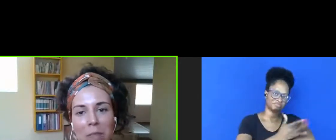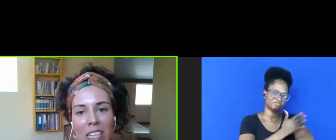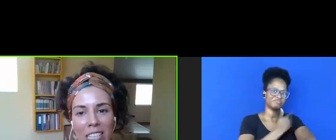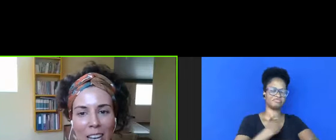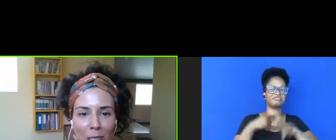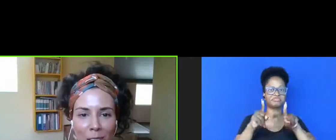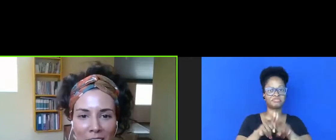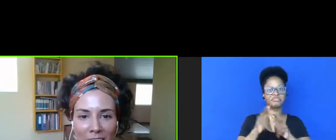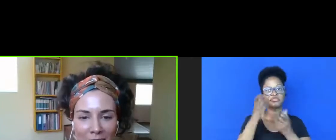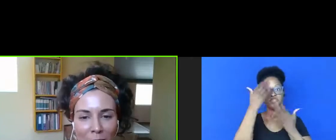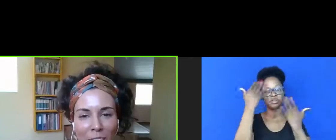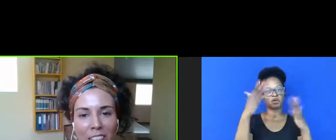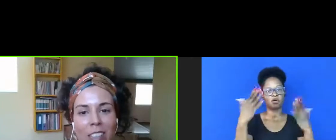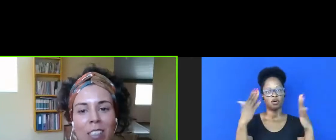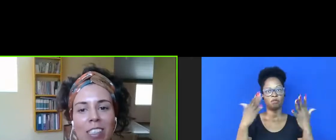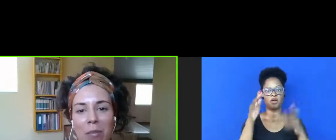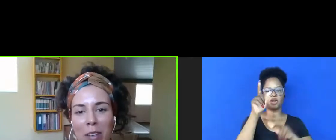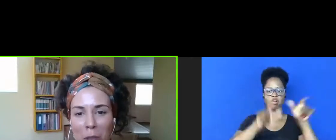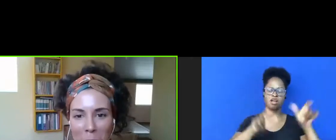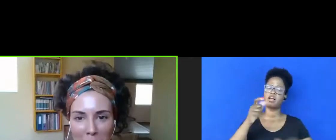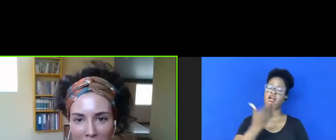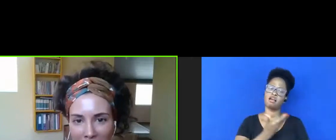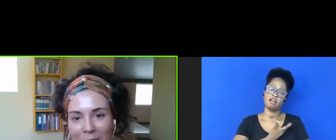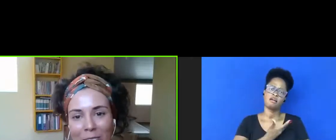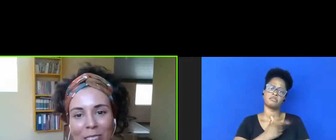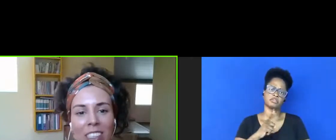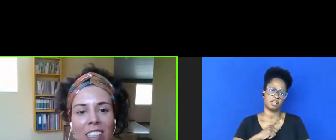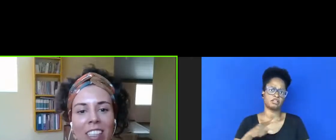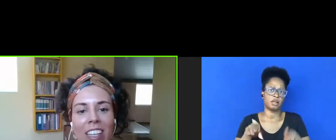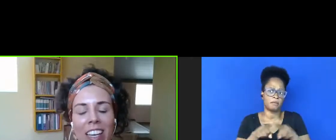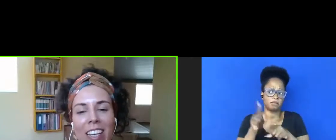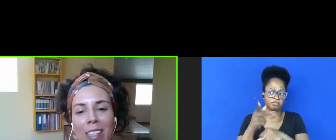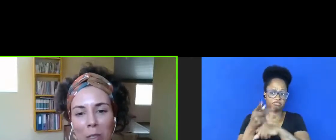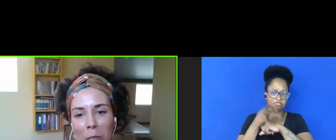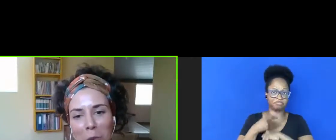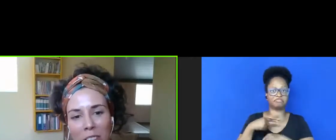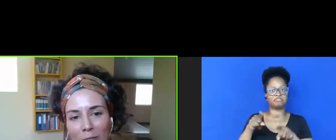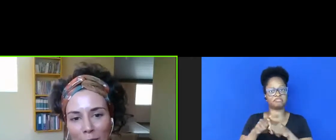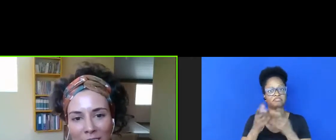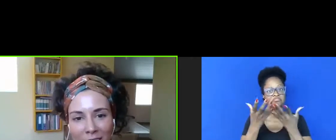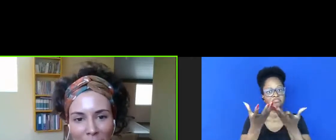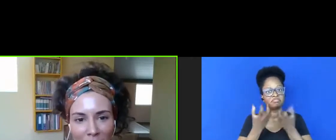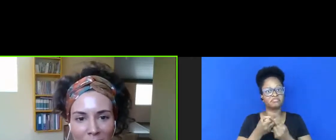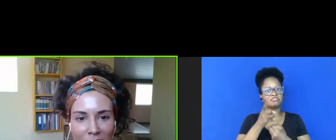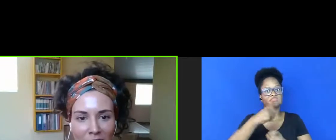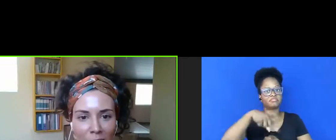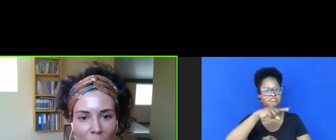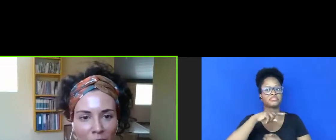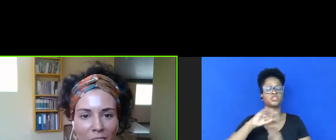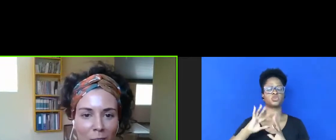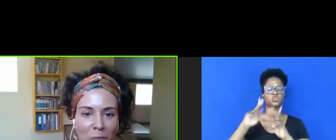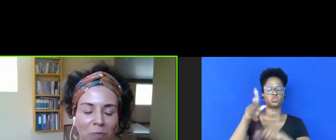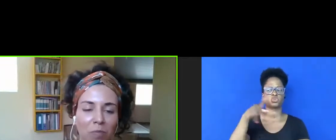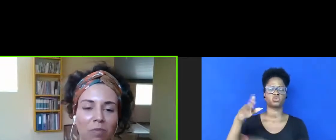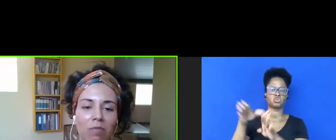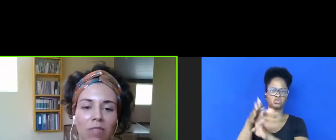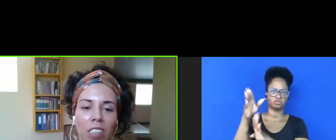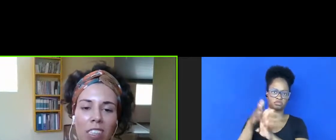Queria parabenizar os colegas e as colegas que também foram premiados, e seus respectivos orientadores e